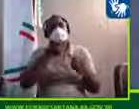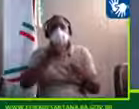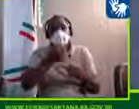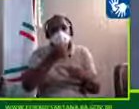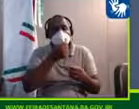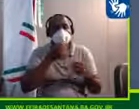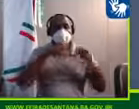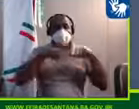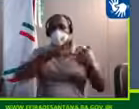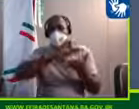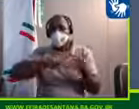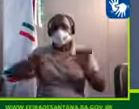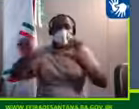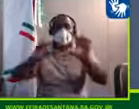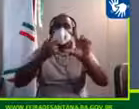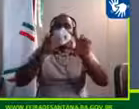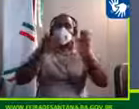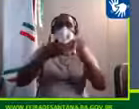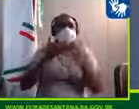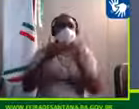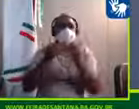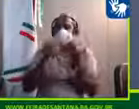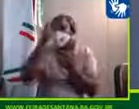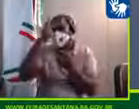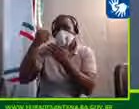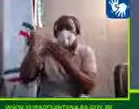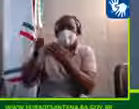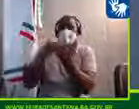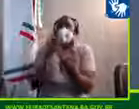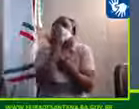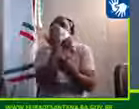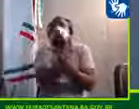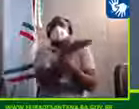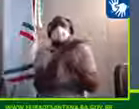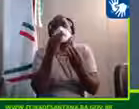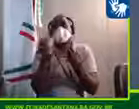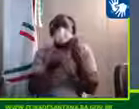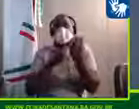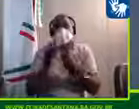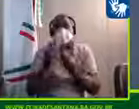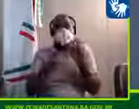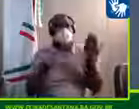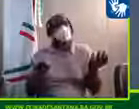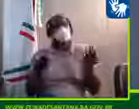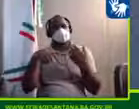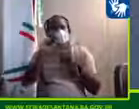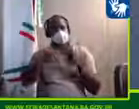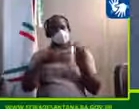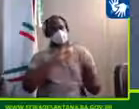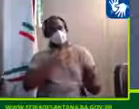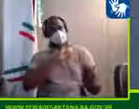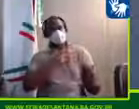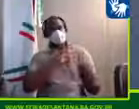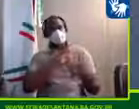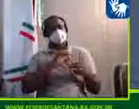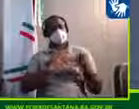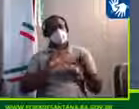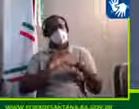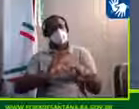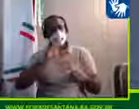sai pelo outro. Vai pelo rádio e fala. As emissoras de rádio e televisão pedem, mas na hora que você tem uma ação mais forte, uma ação que as